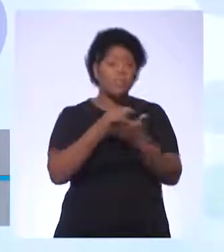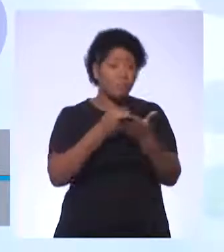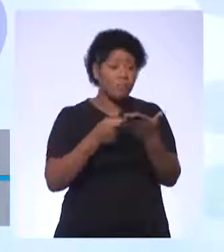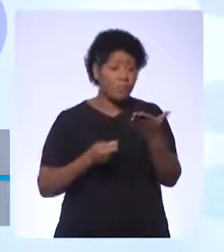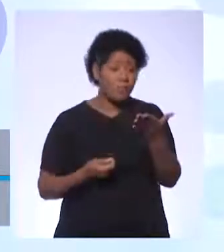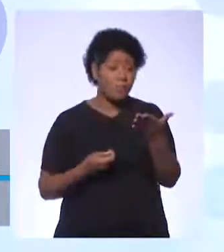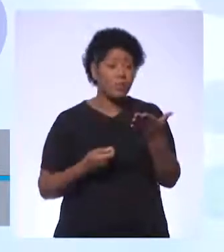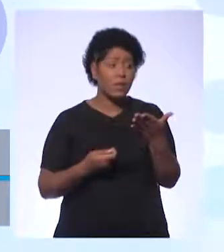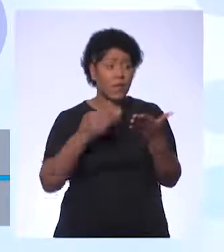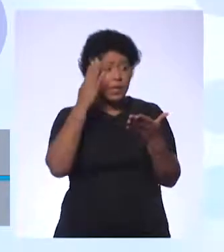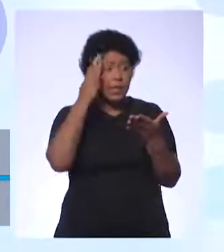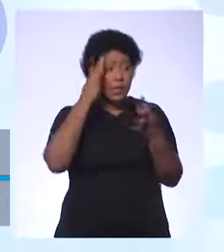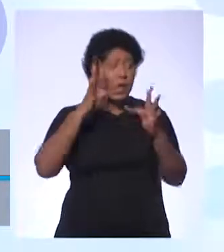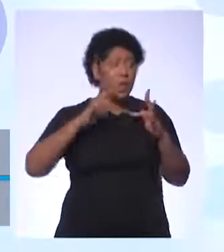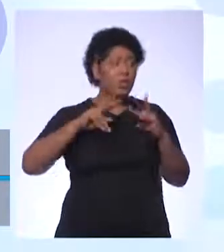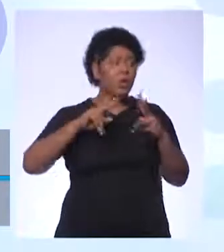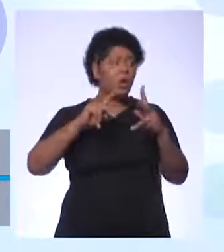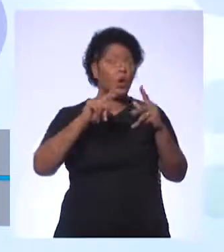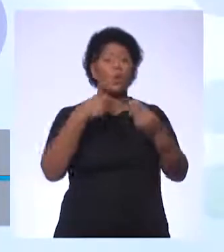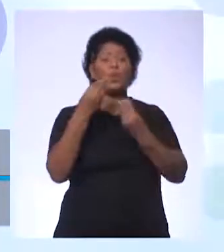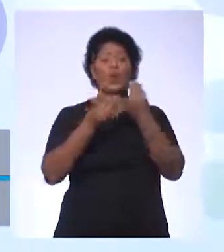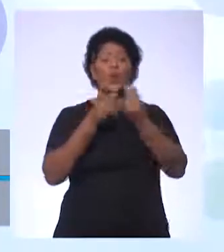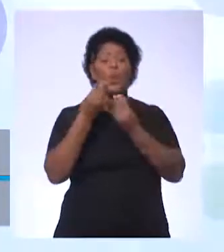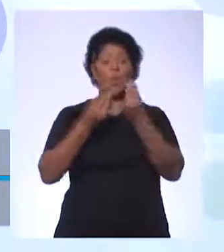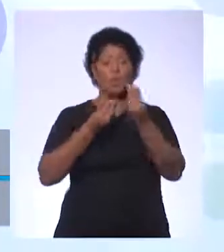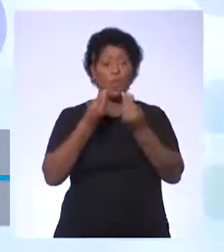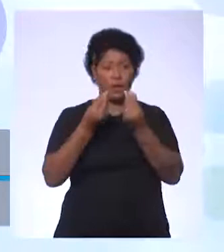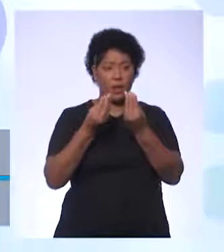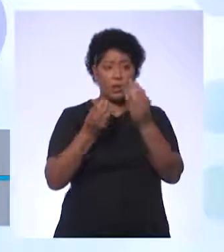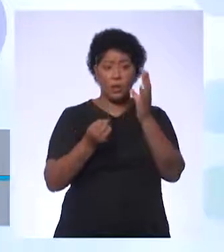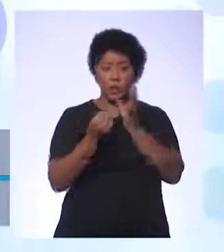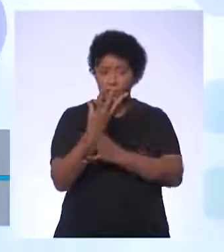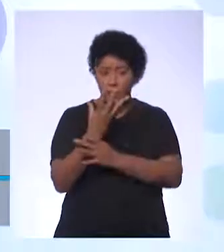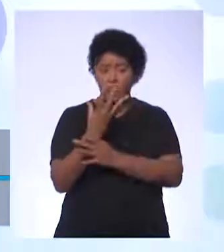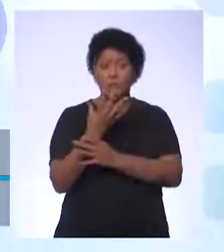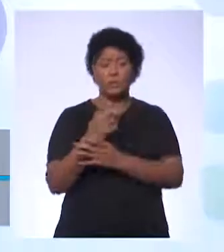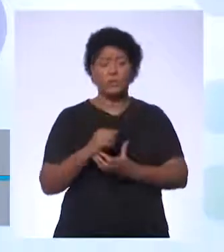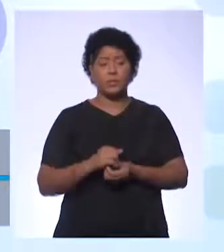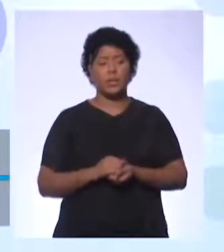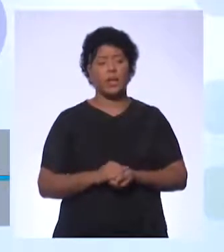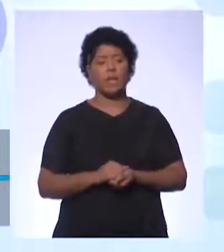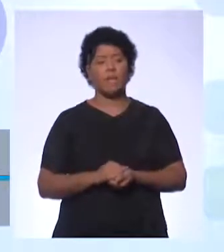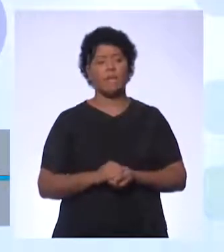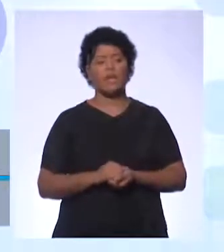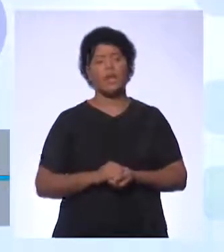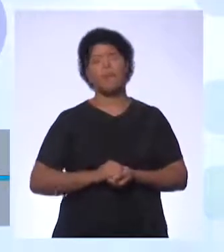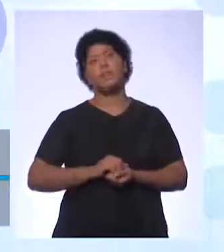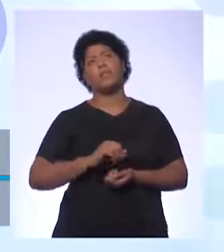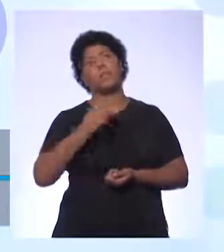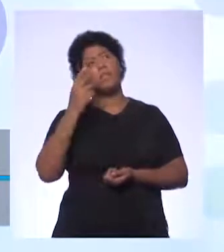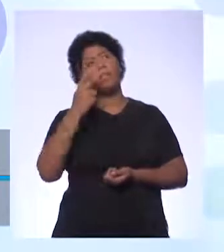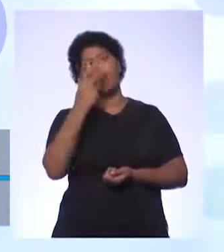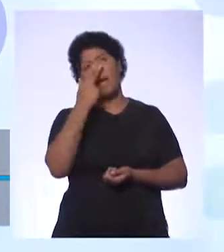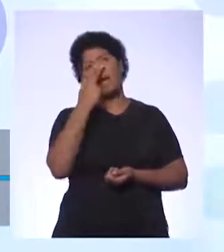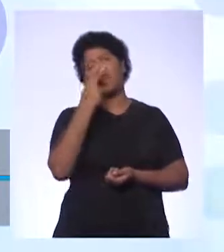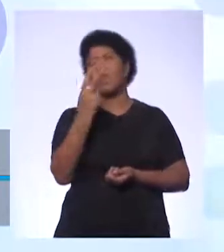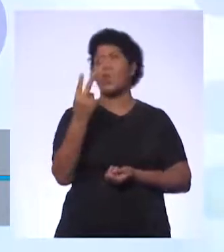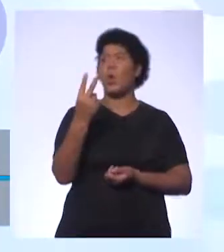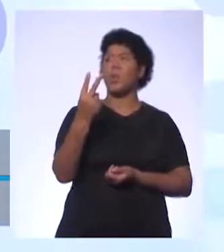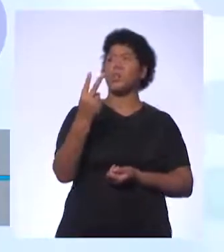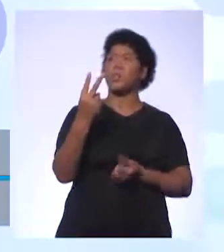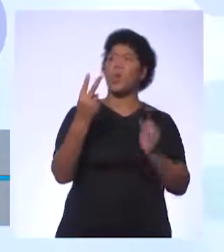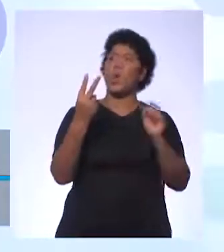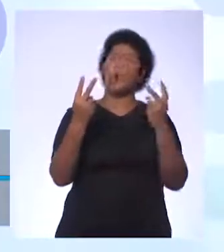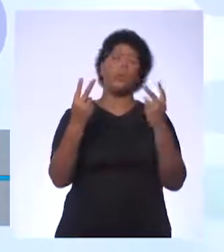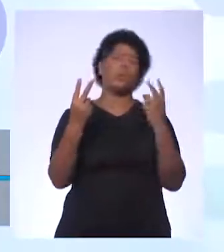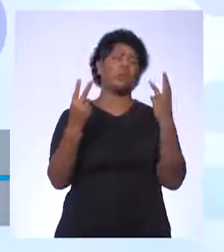saber todo o contexto, como vai acontecer, explicar. Só terá só 2 personagens? Eu vou colocar alguém